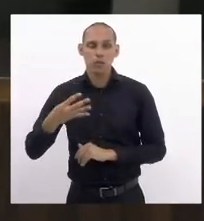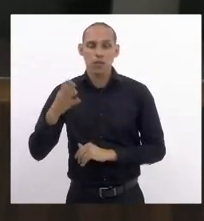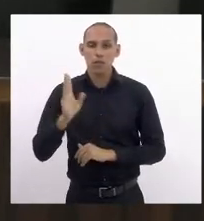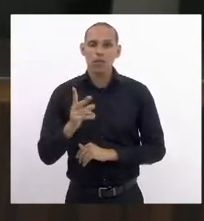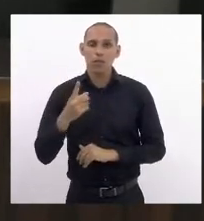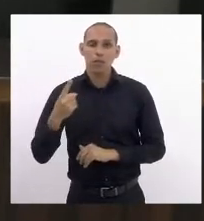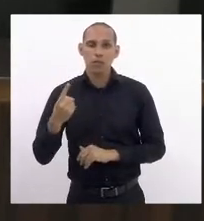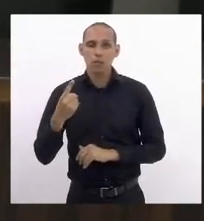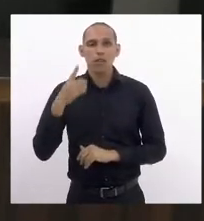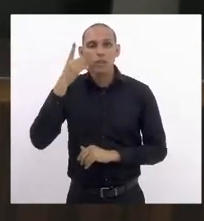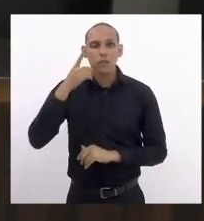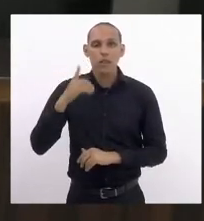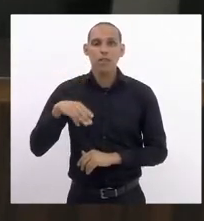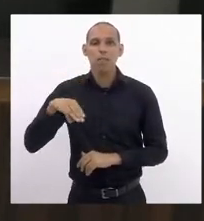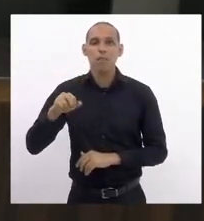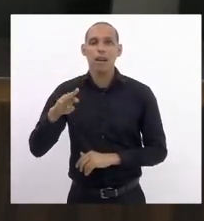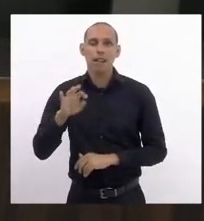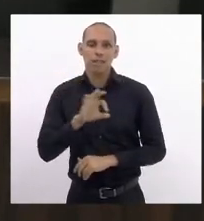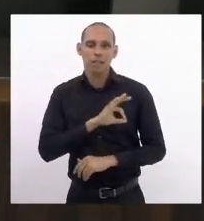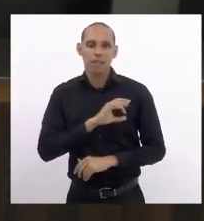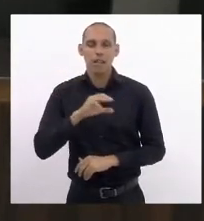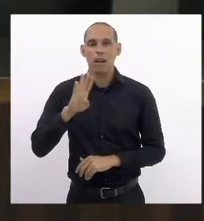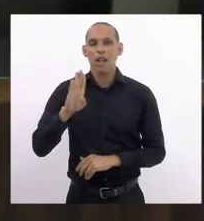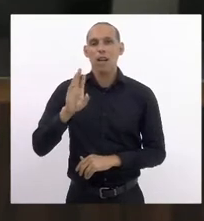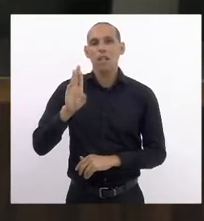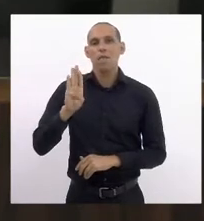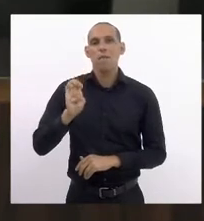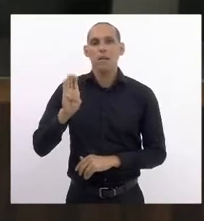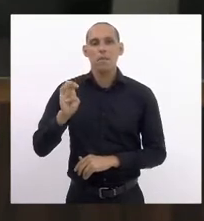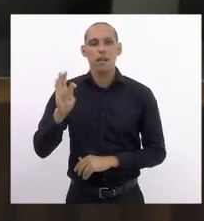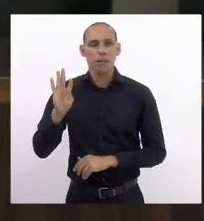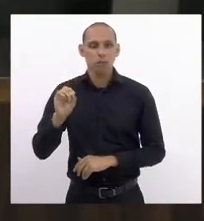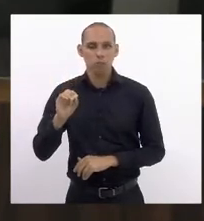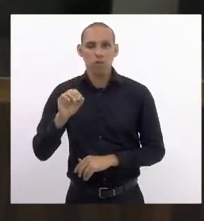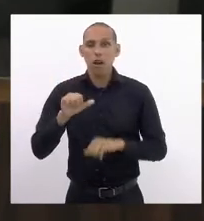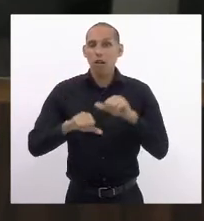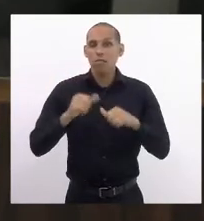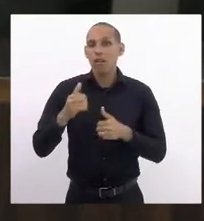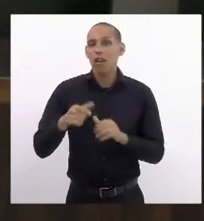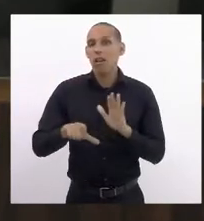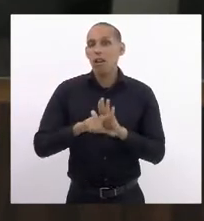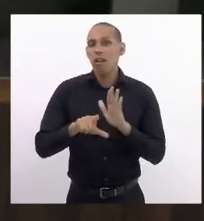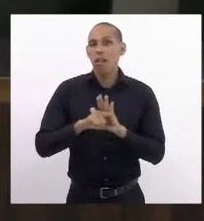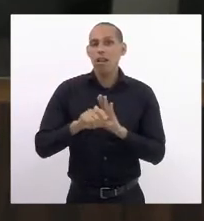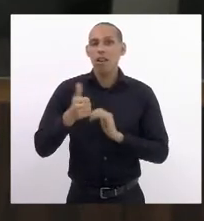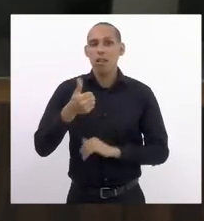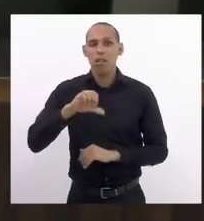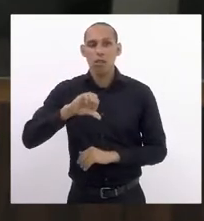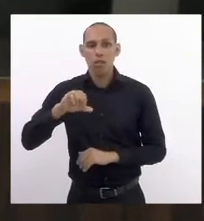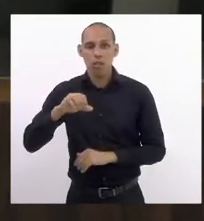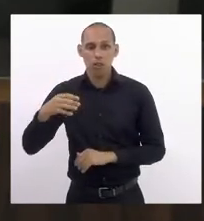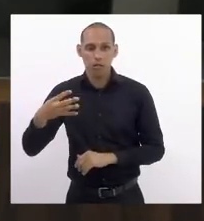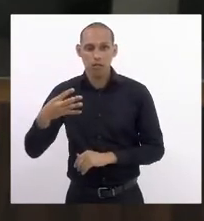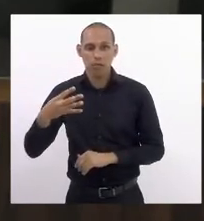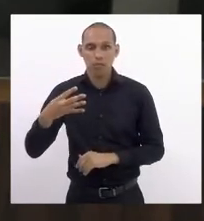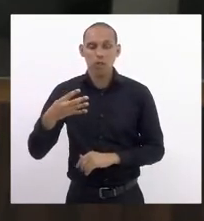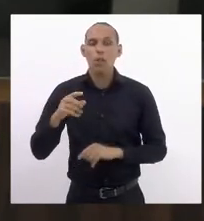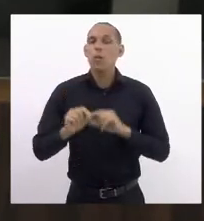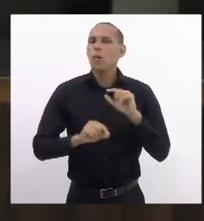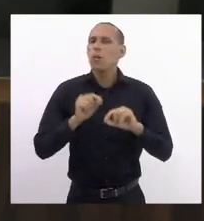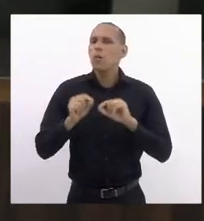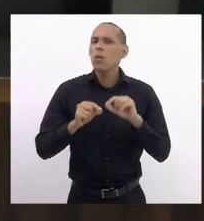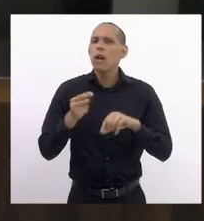deputados Marta Rocha e Bebeto, que altera a lei 2242 de 26 de maio de 94, para dispor sobre a destinação de